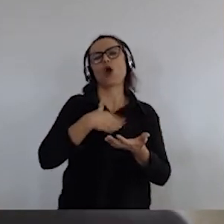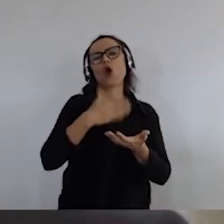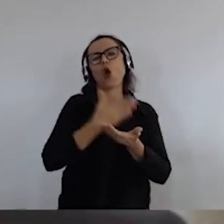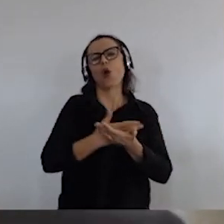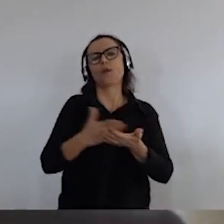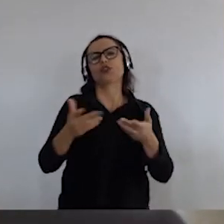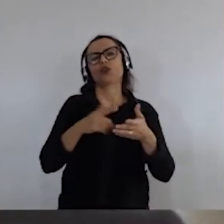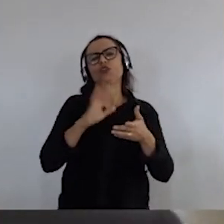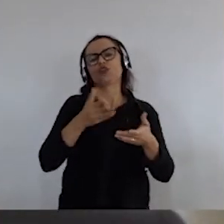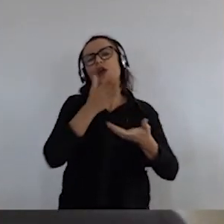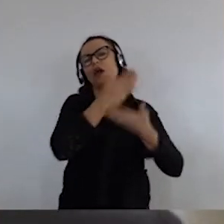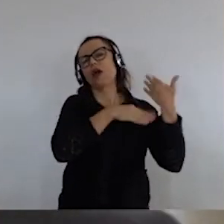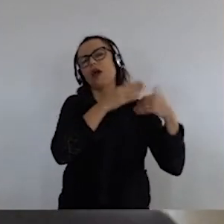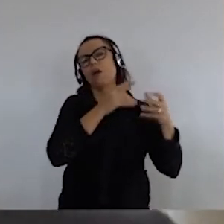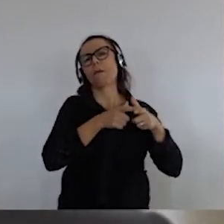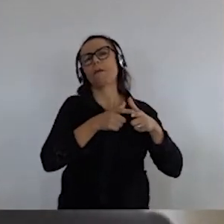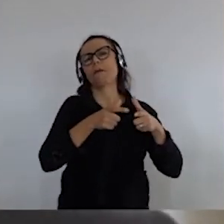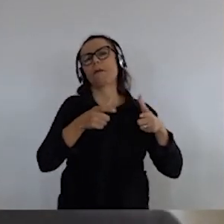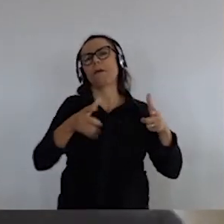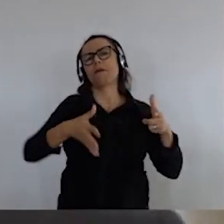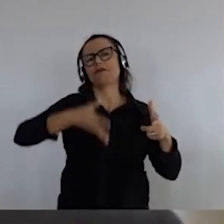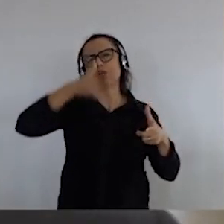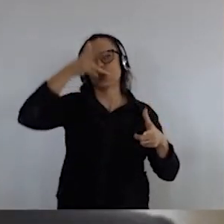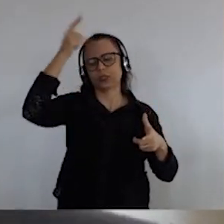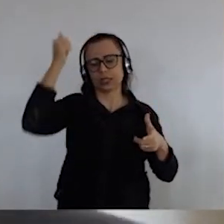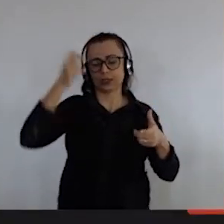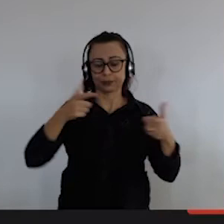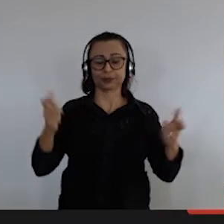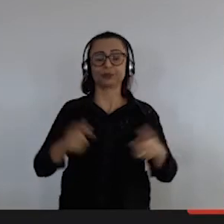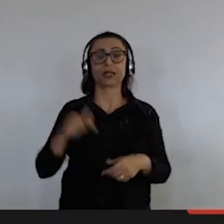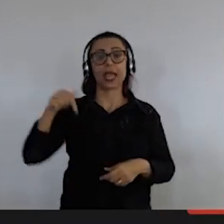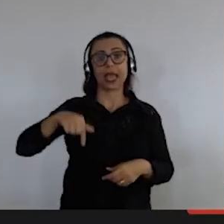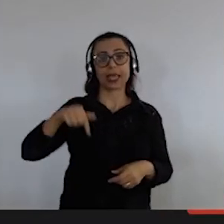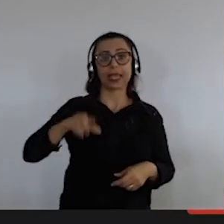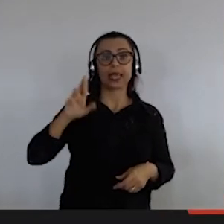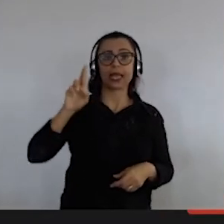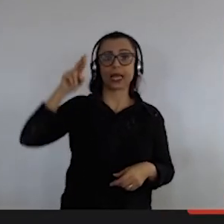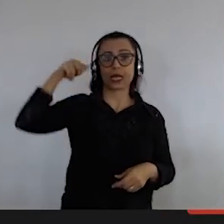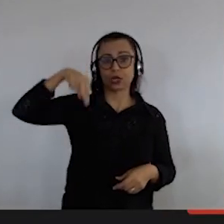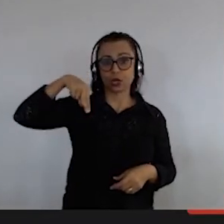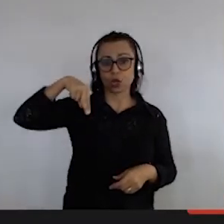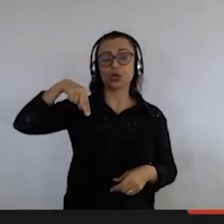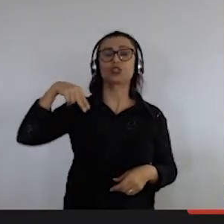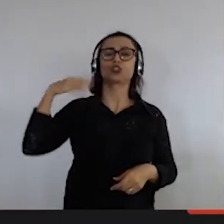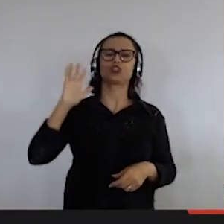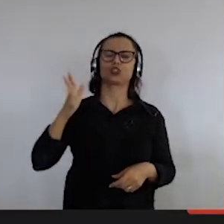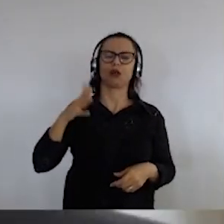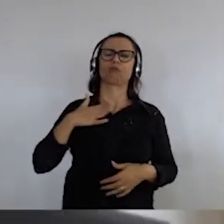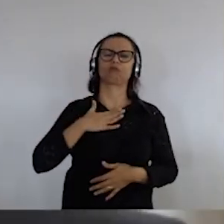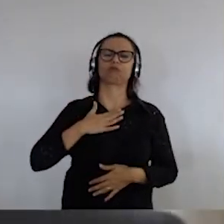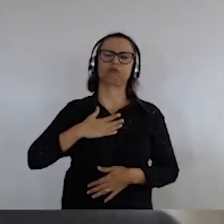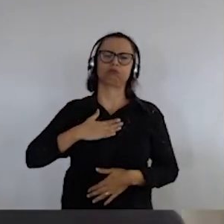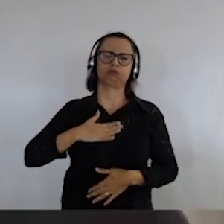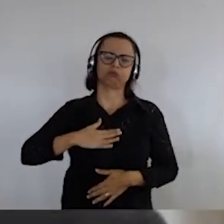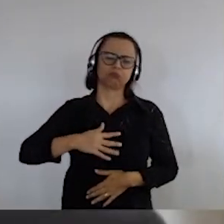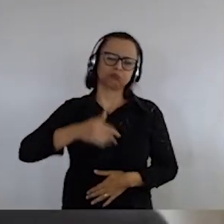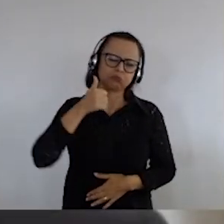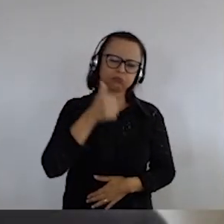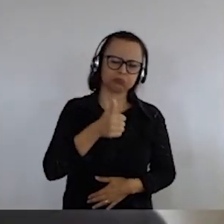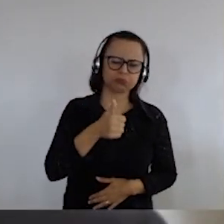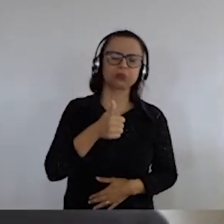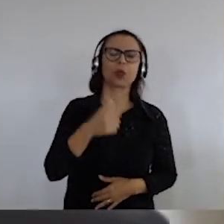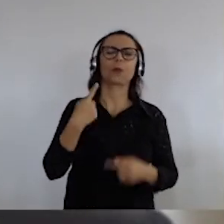cada vez com maior velocidade. Aqui no Rio Grande do Norte, nós temos uma situação bastante confortável, porque